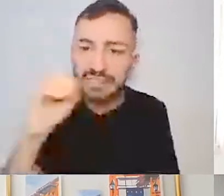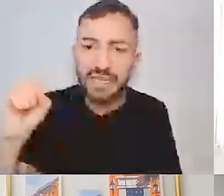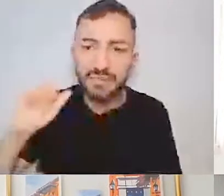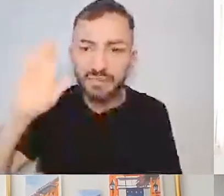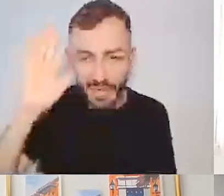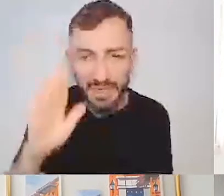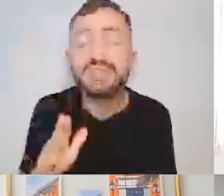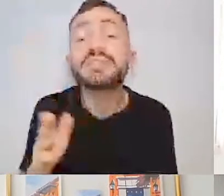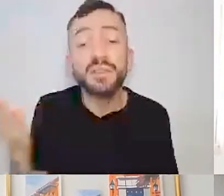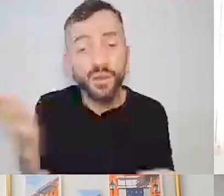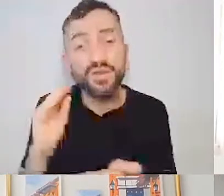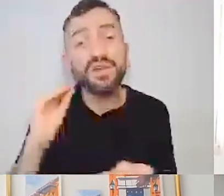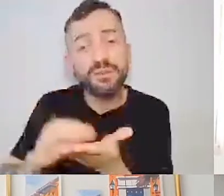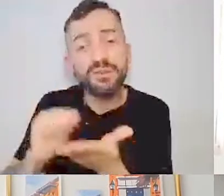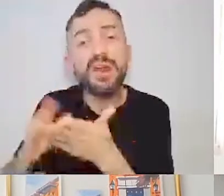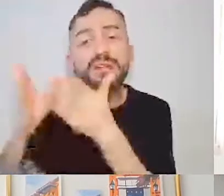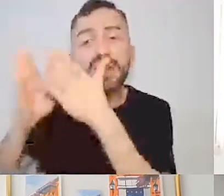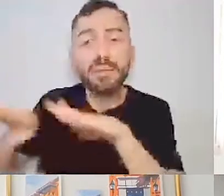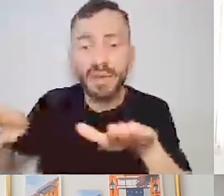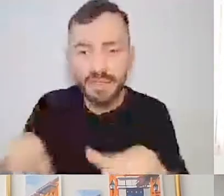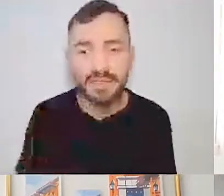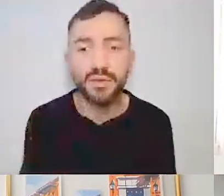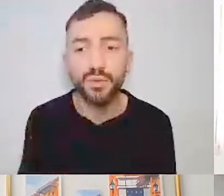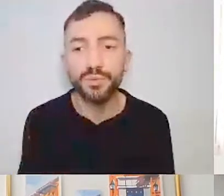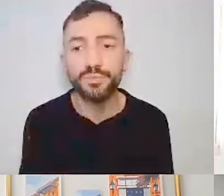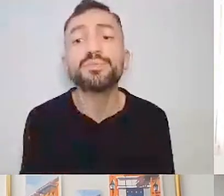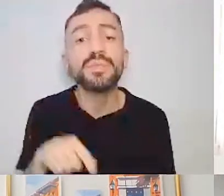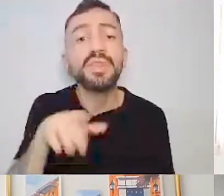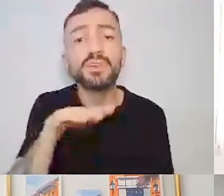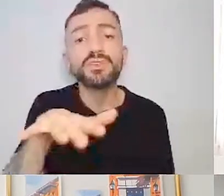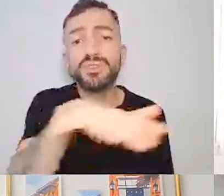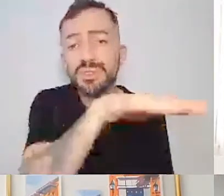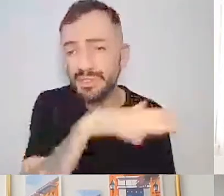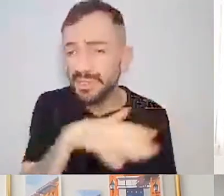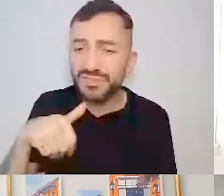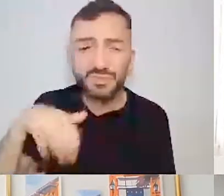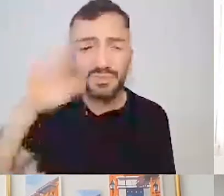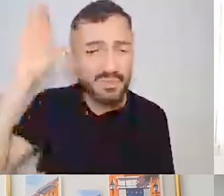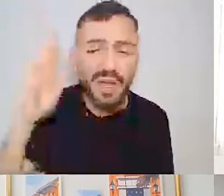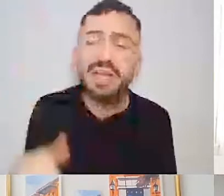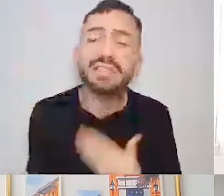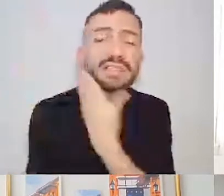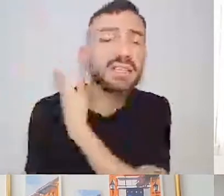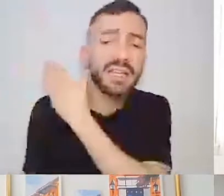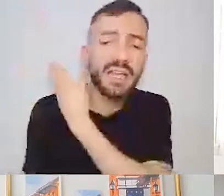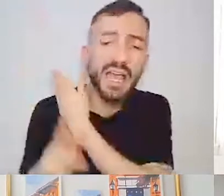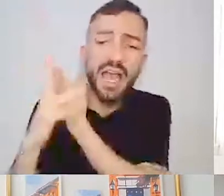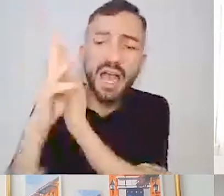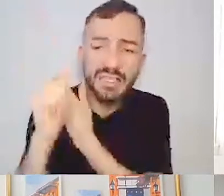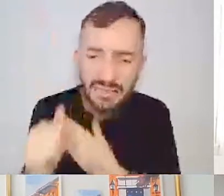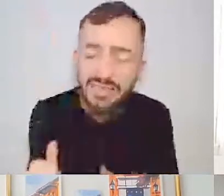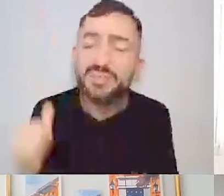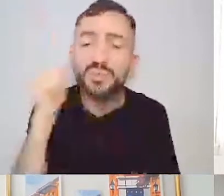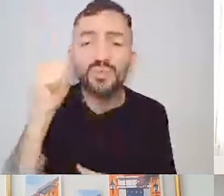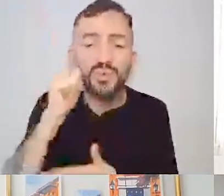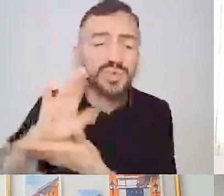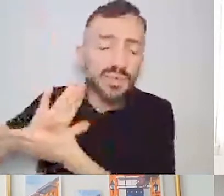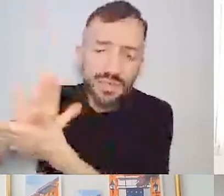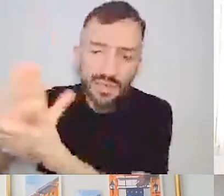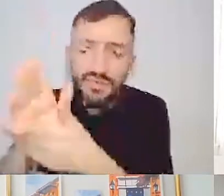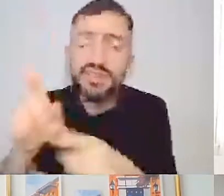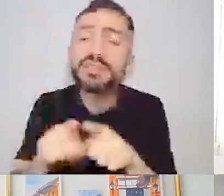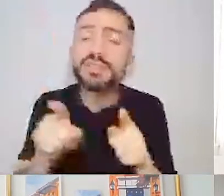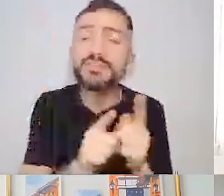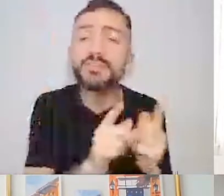ainda. Uma sociedade que se destaca pelo racismo, misoginia, discriminação de classe e desigualdade social, sem